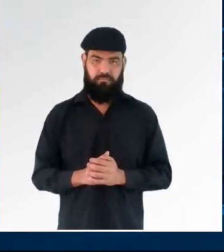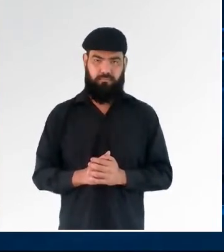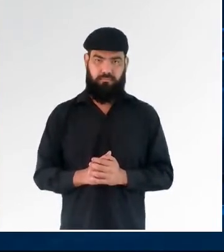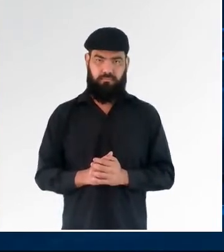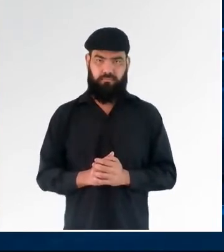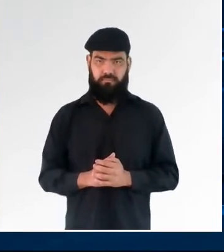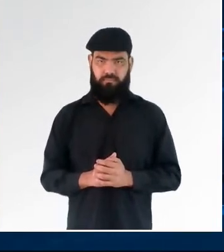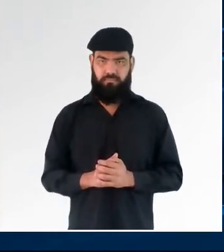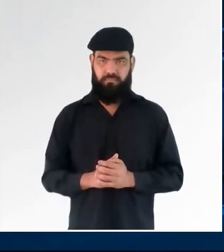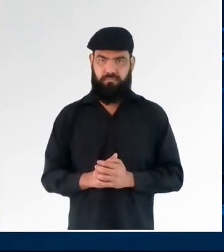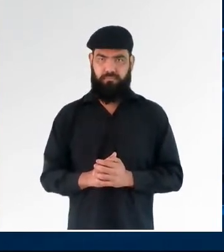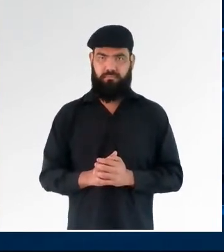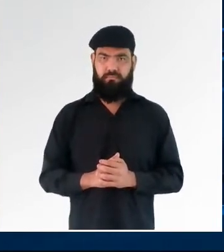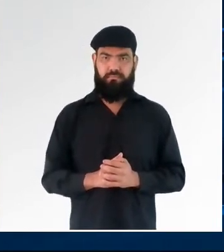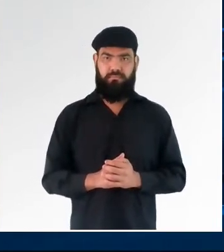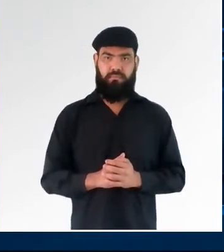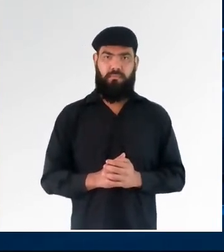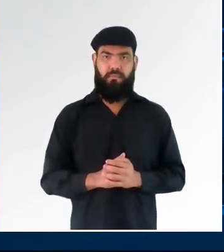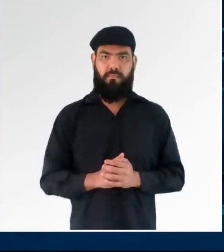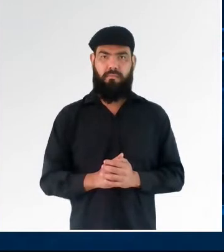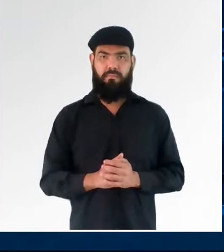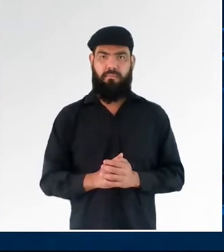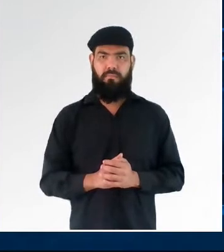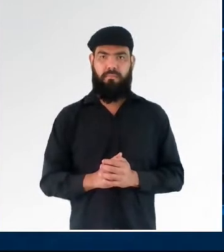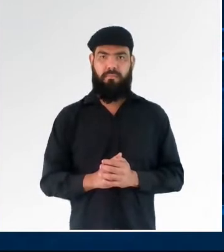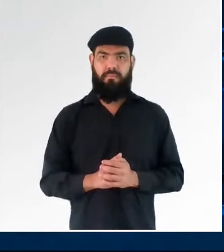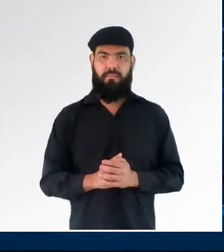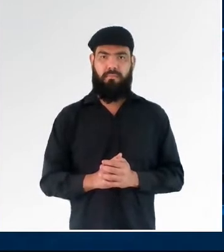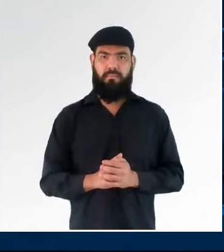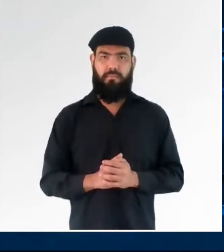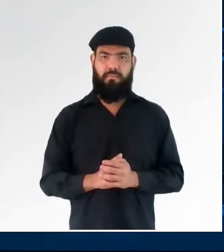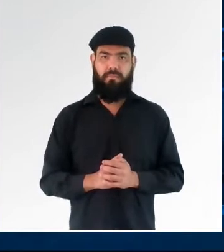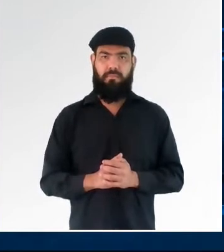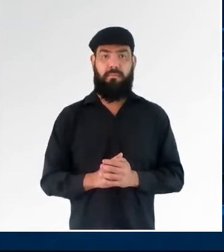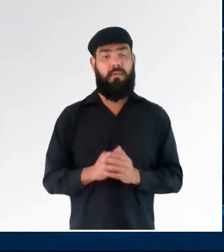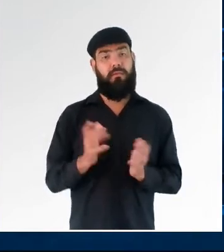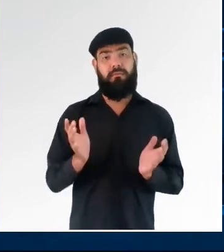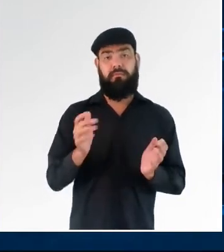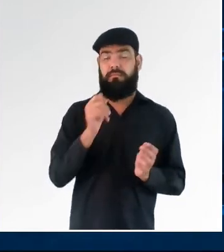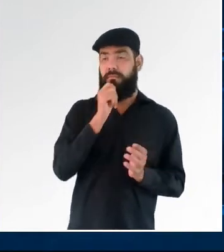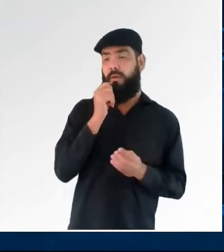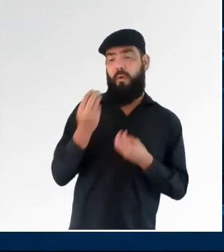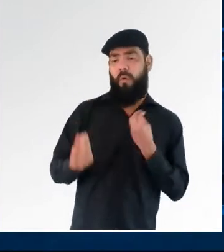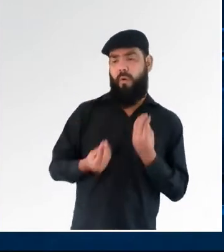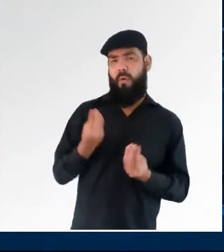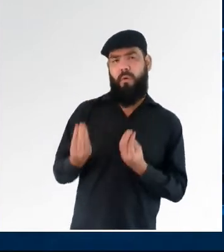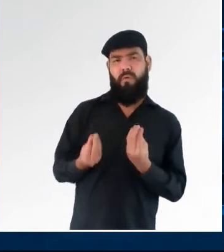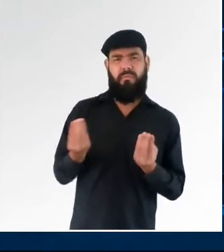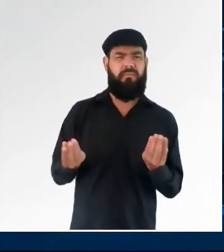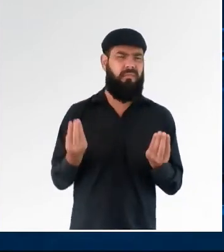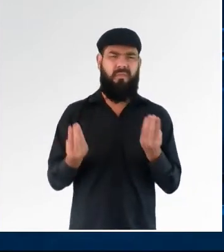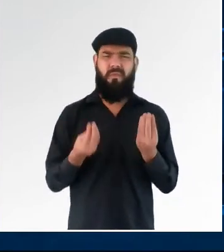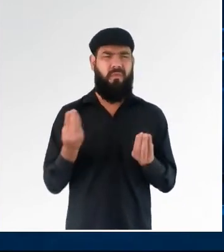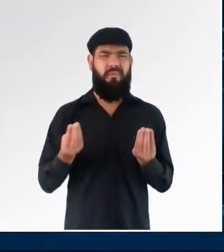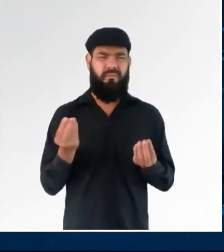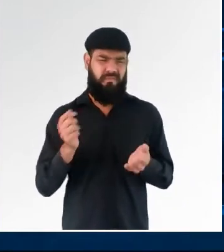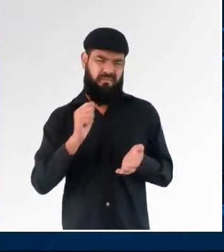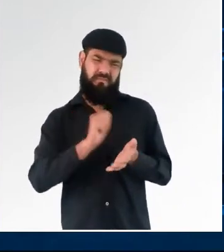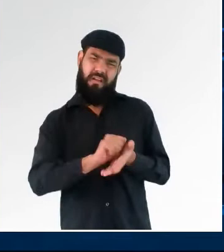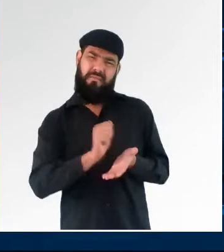o modo como foi feito, né? Se foi feito como foi feito realmente essa característica, como foi